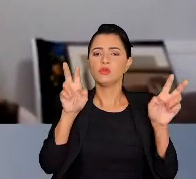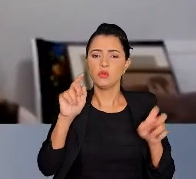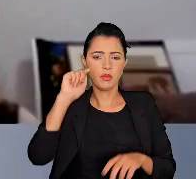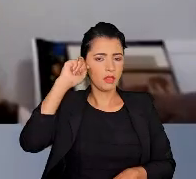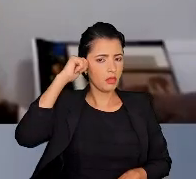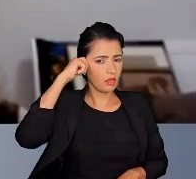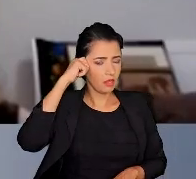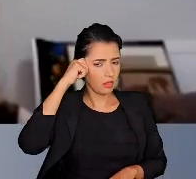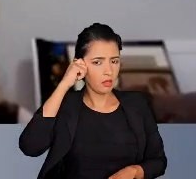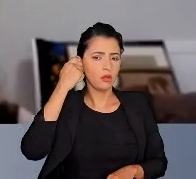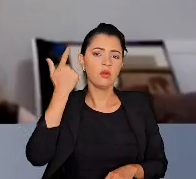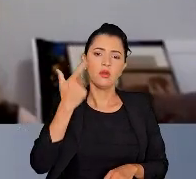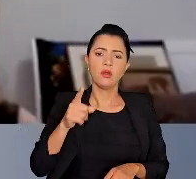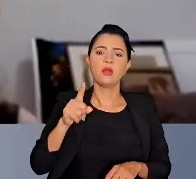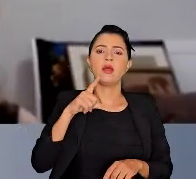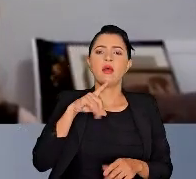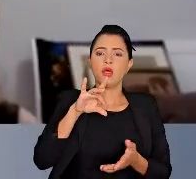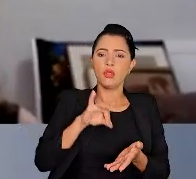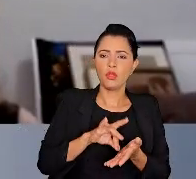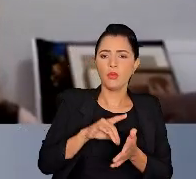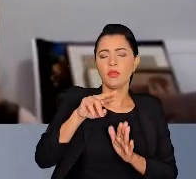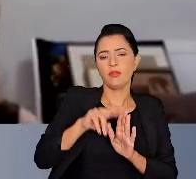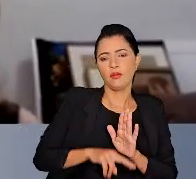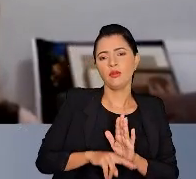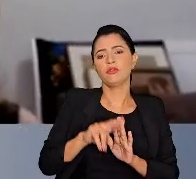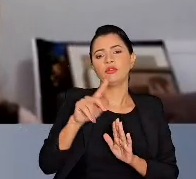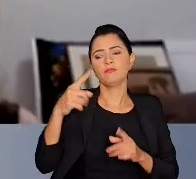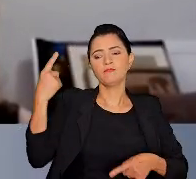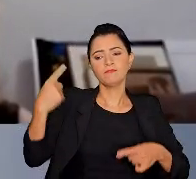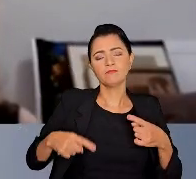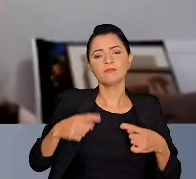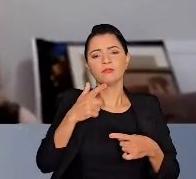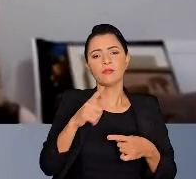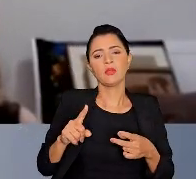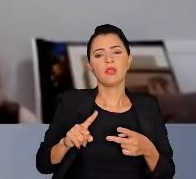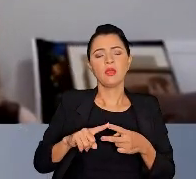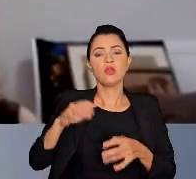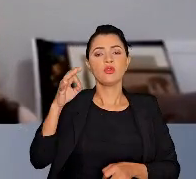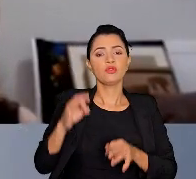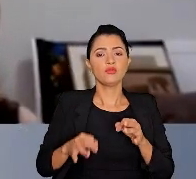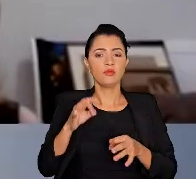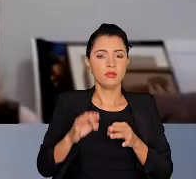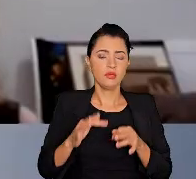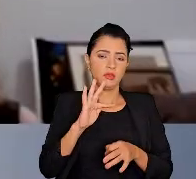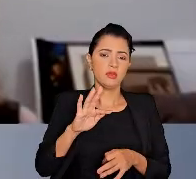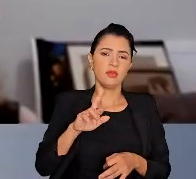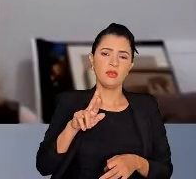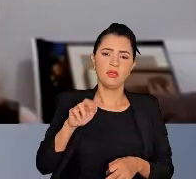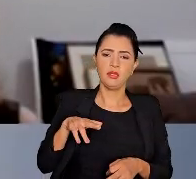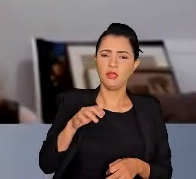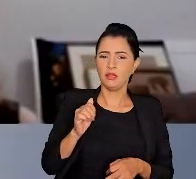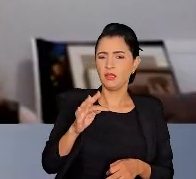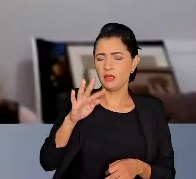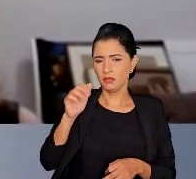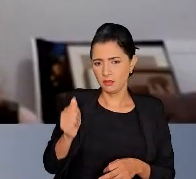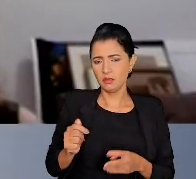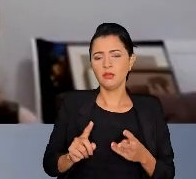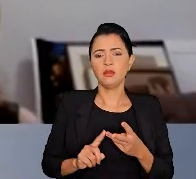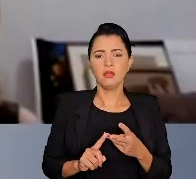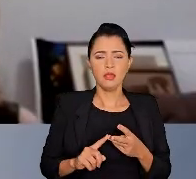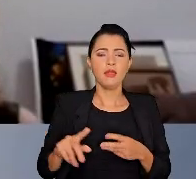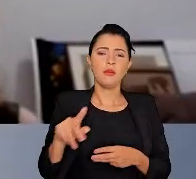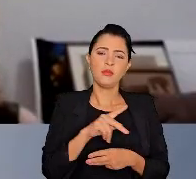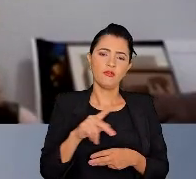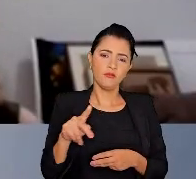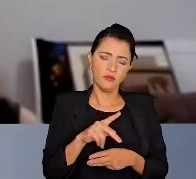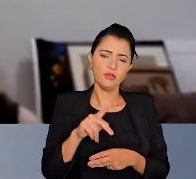a norma e a realidade, tendo como debatedoras a juíza federal Renata Lotufo e a professora